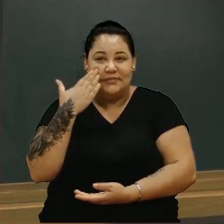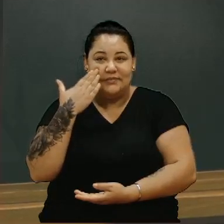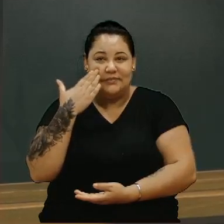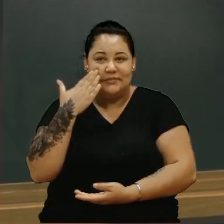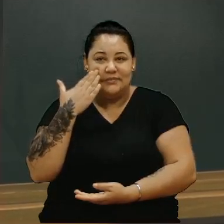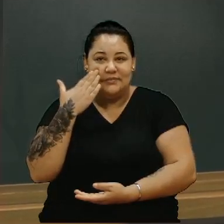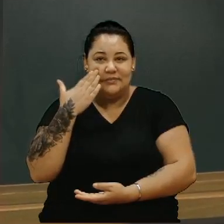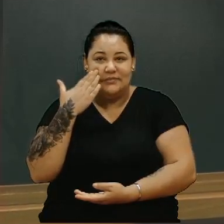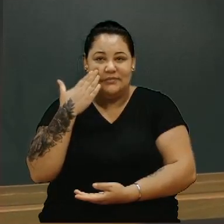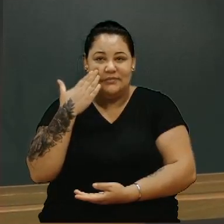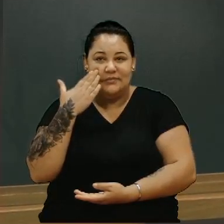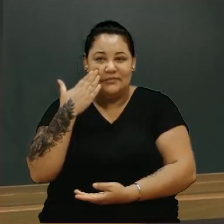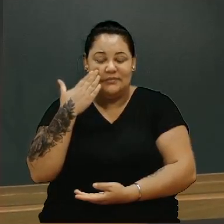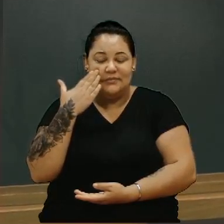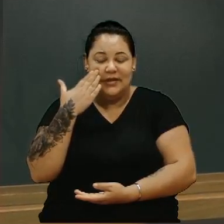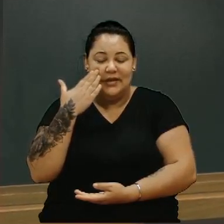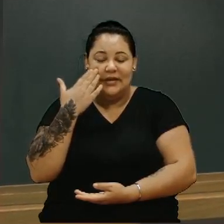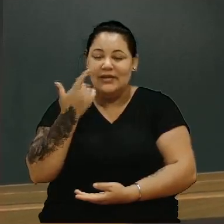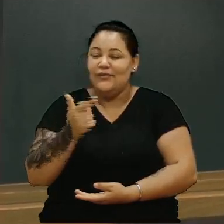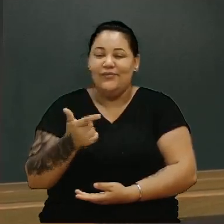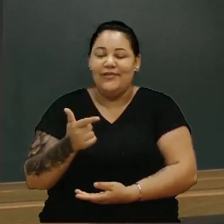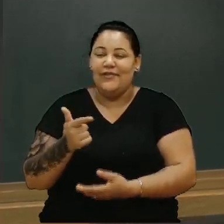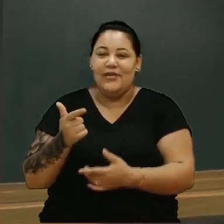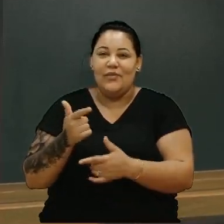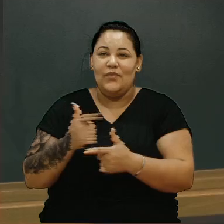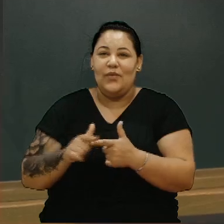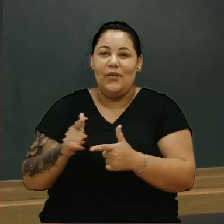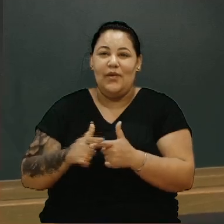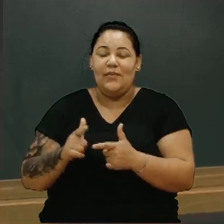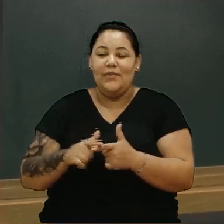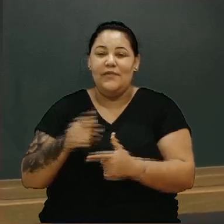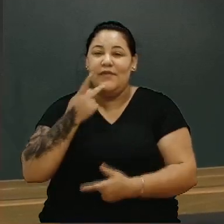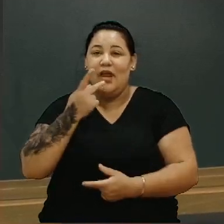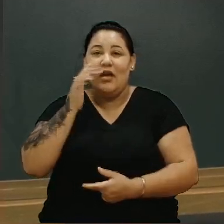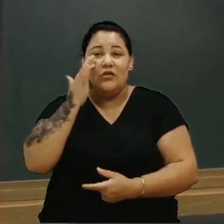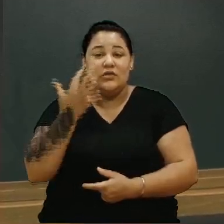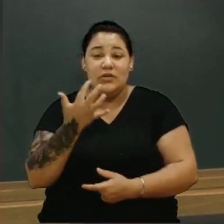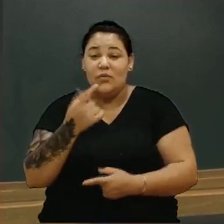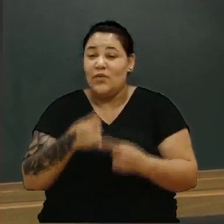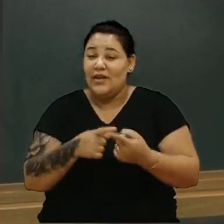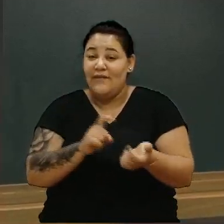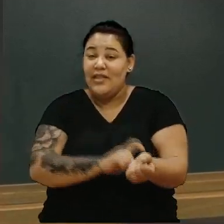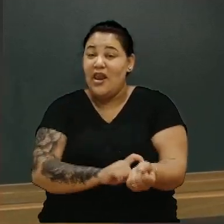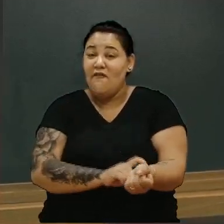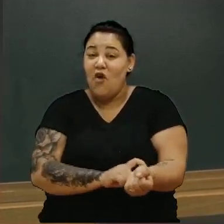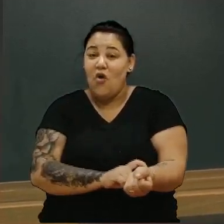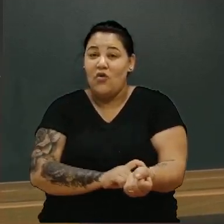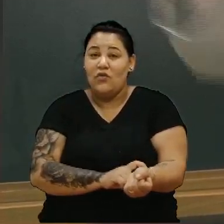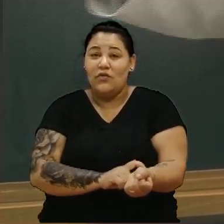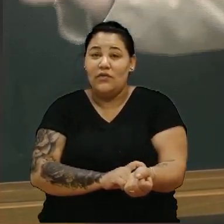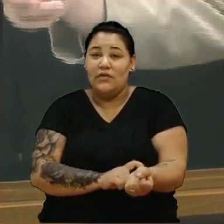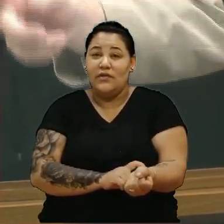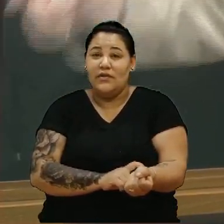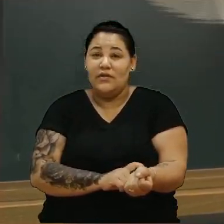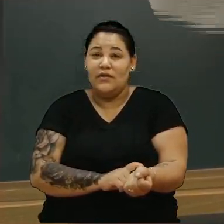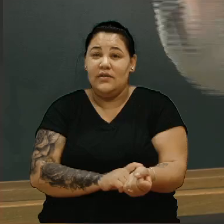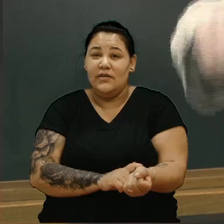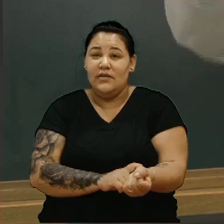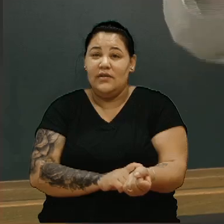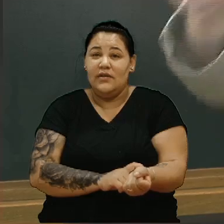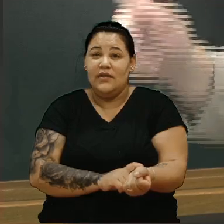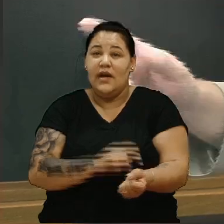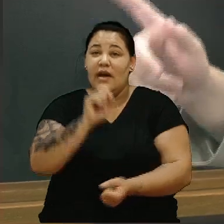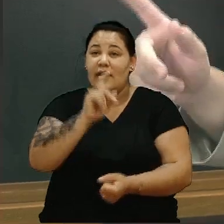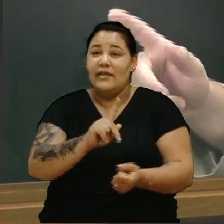teve nenhum problema em me falar o que estava acontecendo e o desespero dele. Quem estava pagando o óleo diesel dos caminhões da prefeitura era o